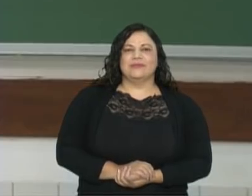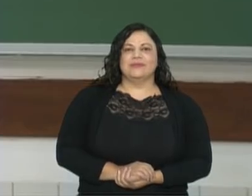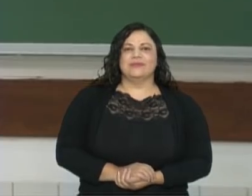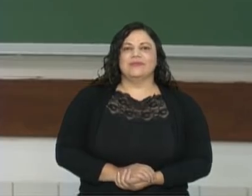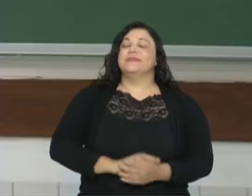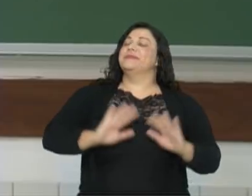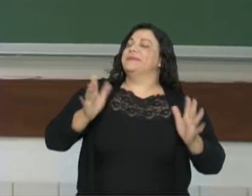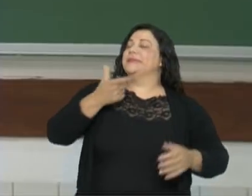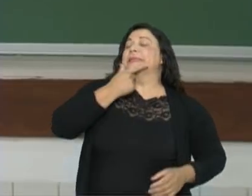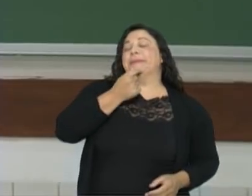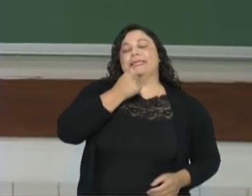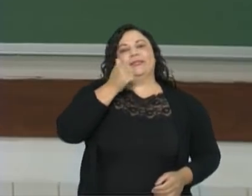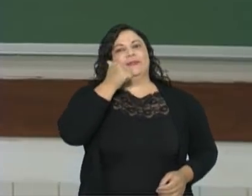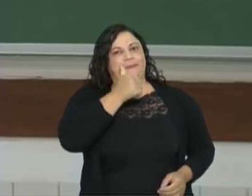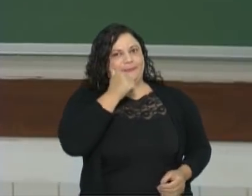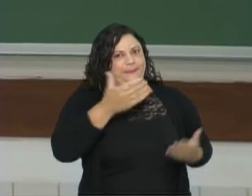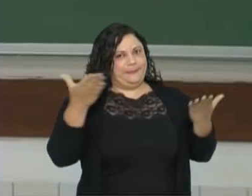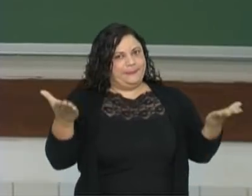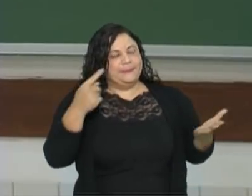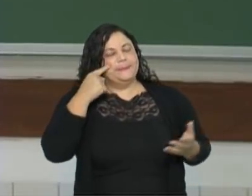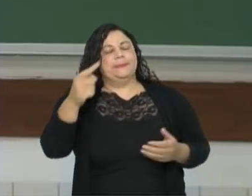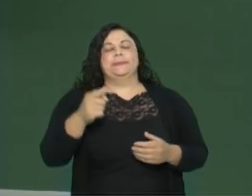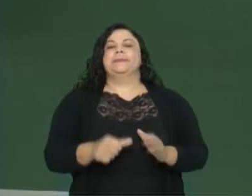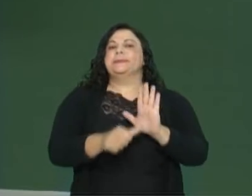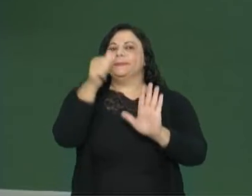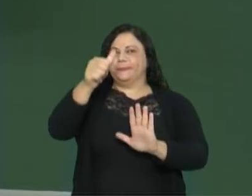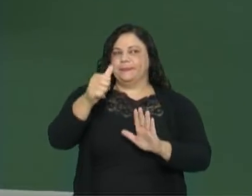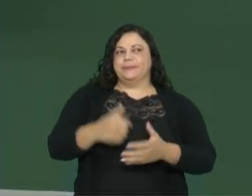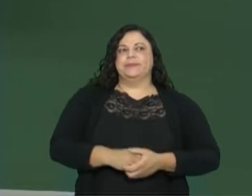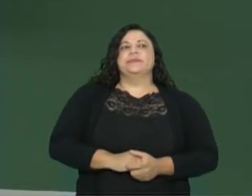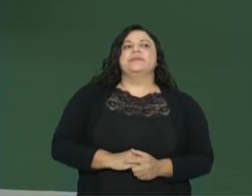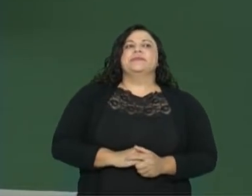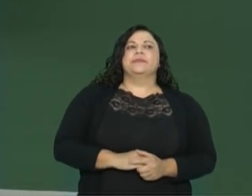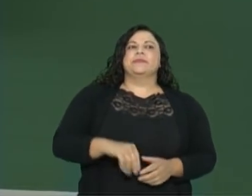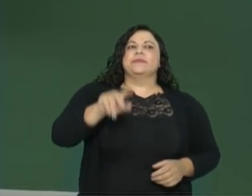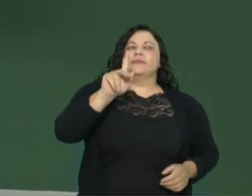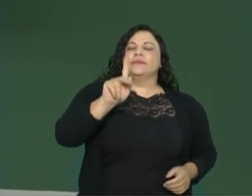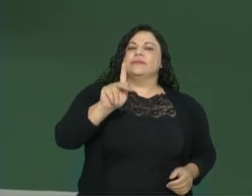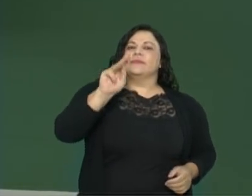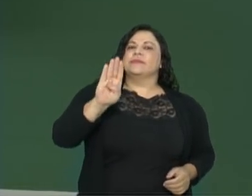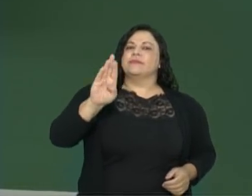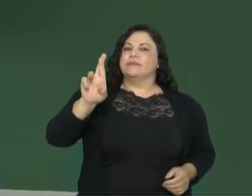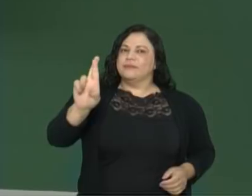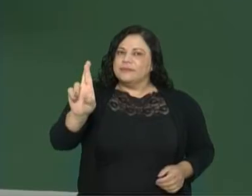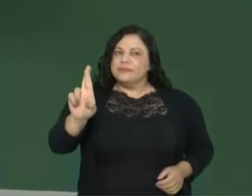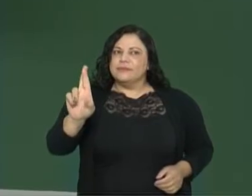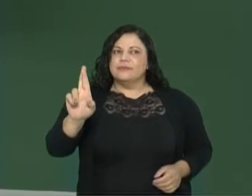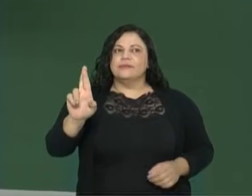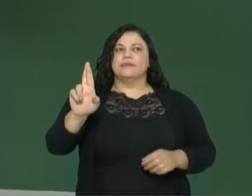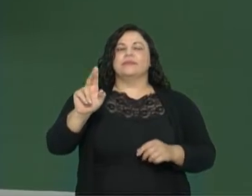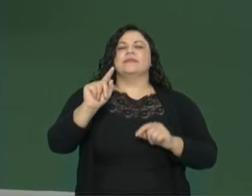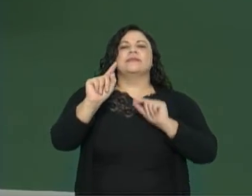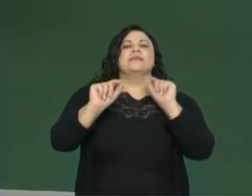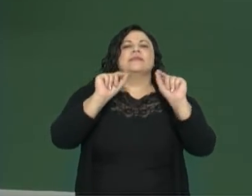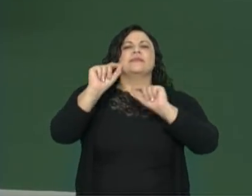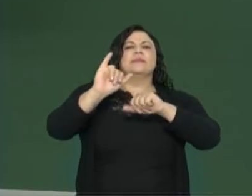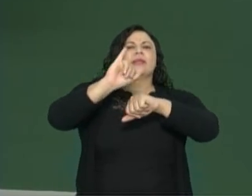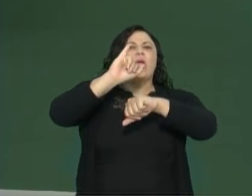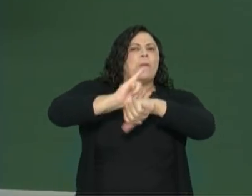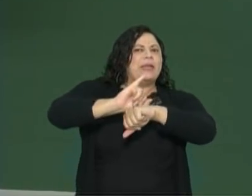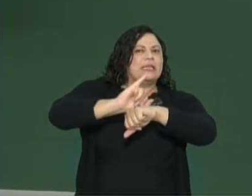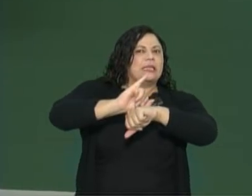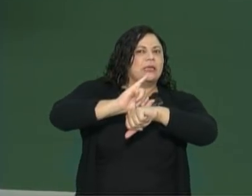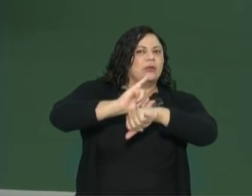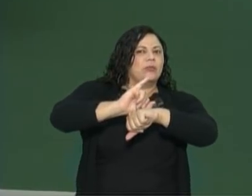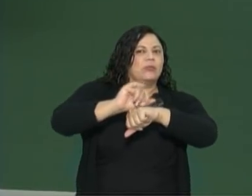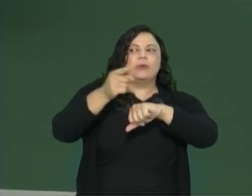Meninos e meninas, vamos lá. Primeiro, aqui, brometo de potássio, um metal e um não